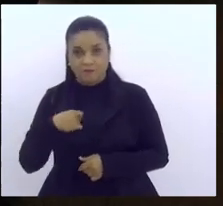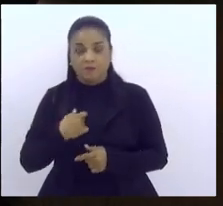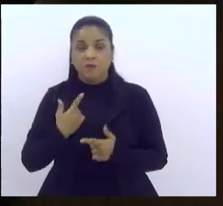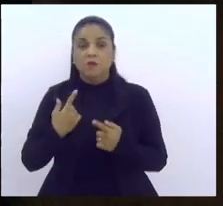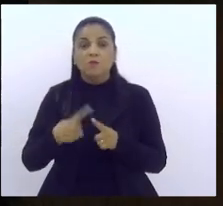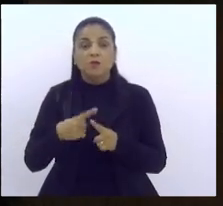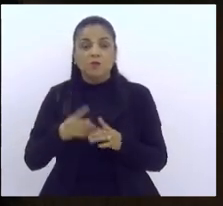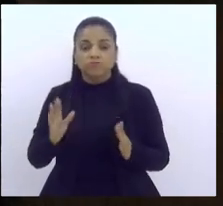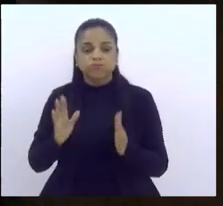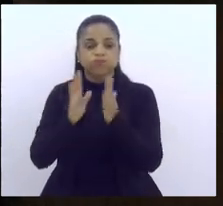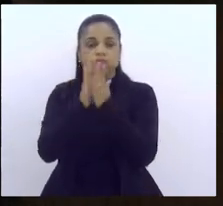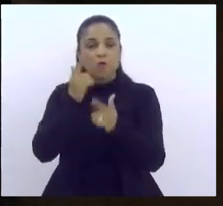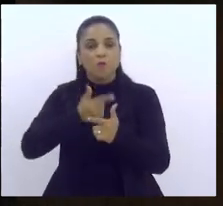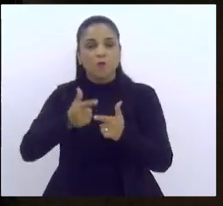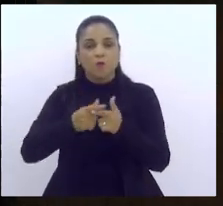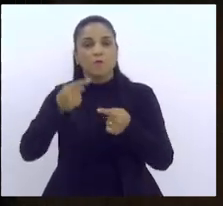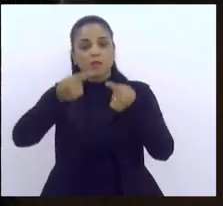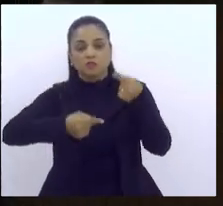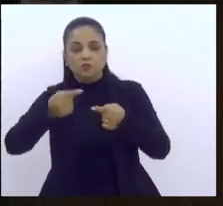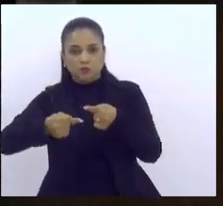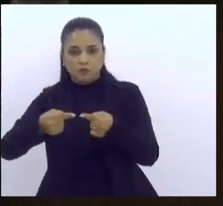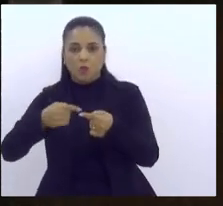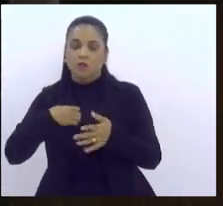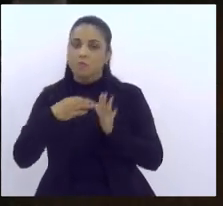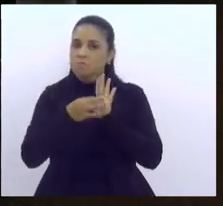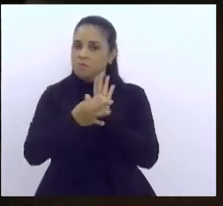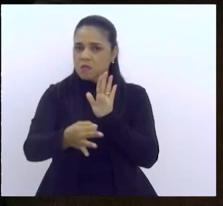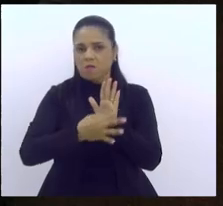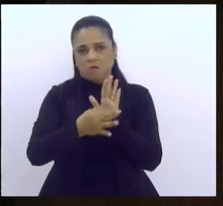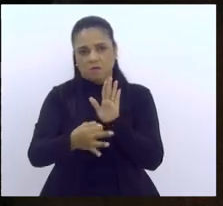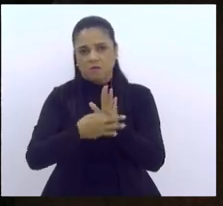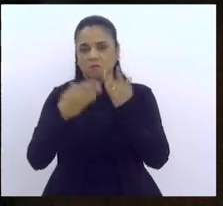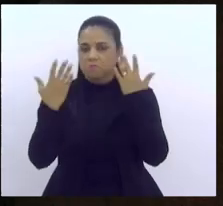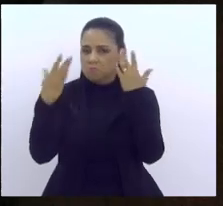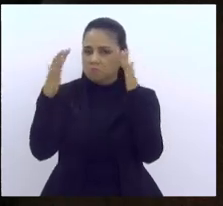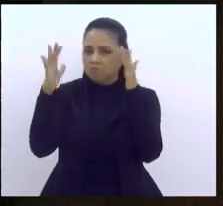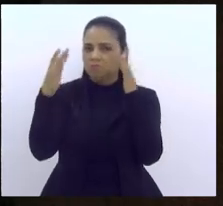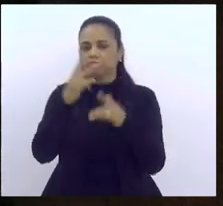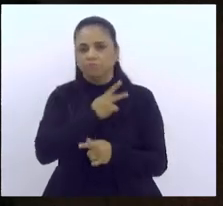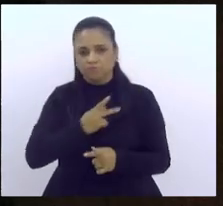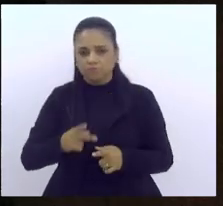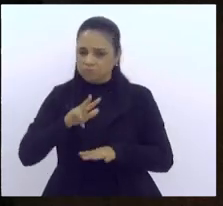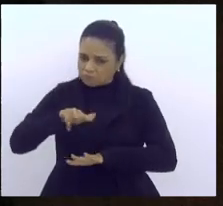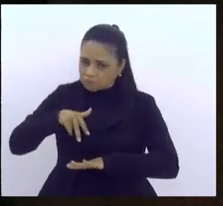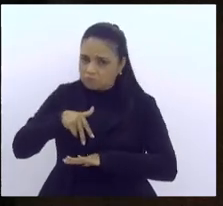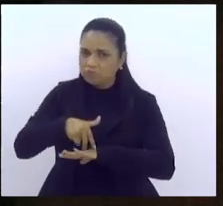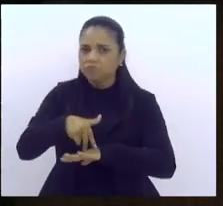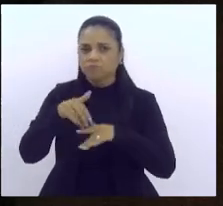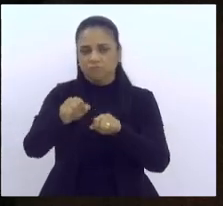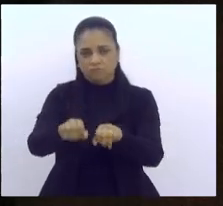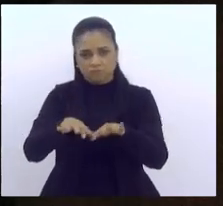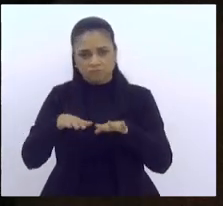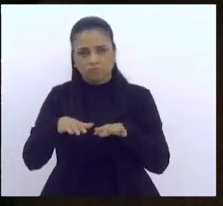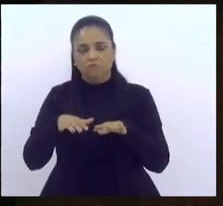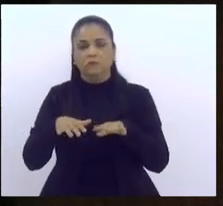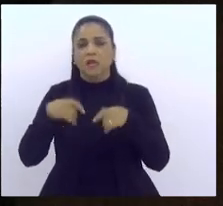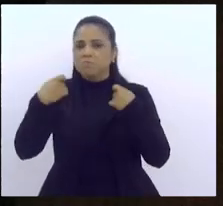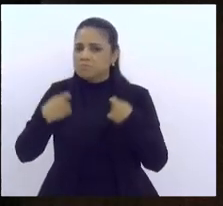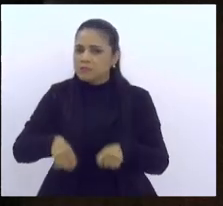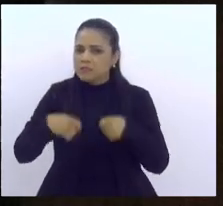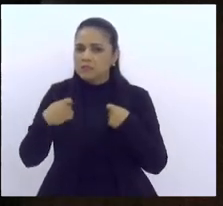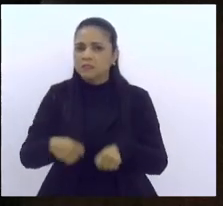não enfrentam a discussão como tem que ser? Essa é a minha crítica. Parabenizar Vossa Excelência por uma posição independente desse Parlamento. A gente